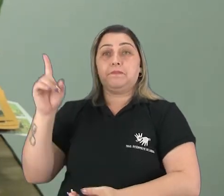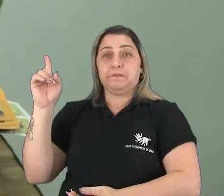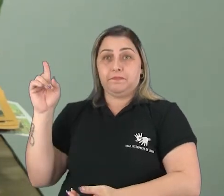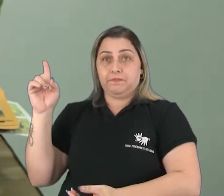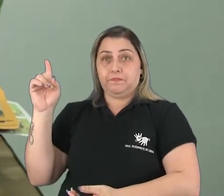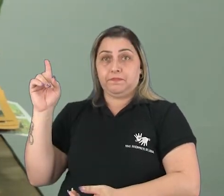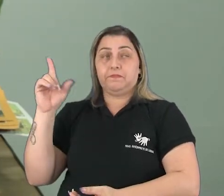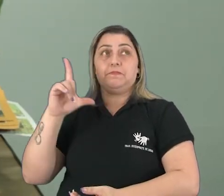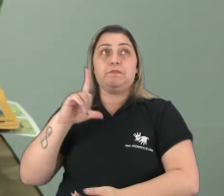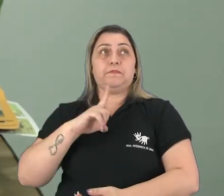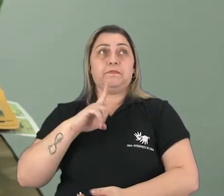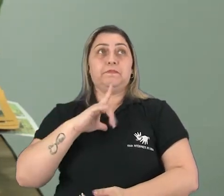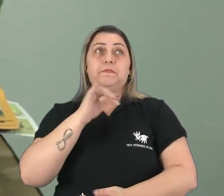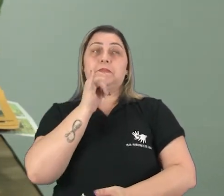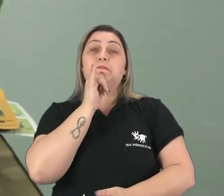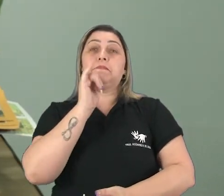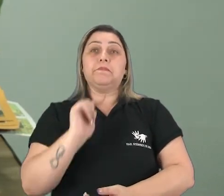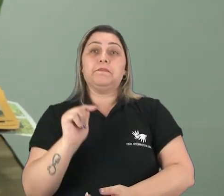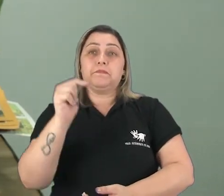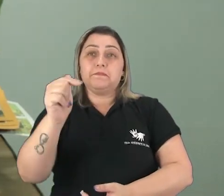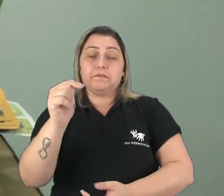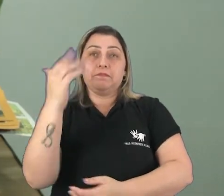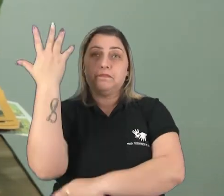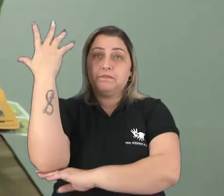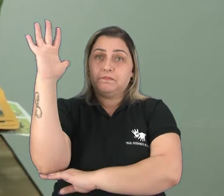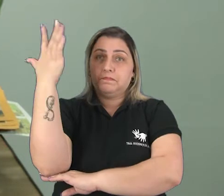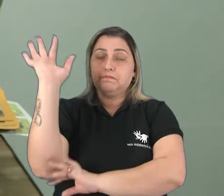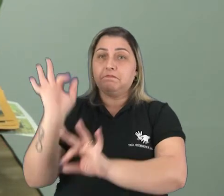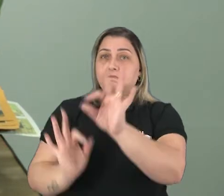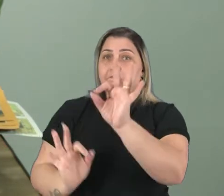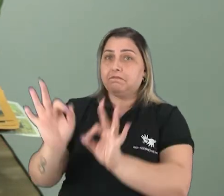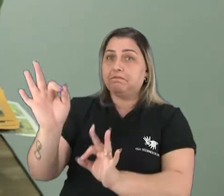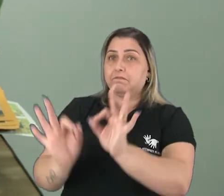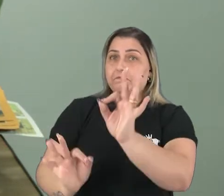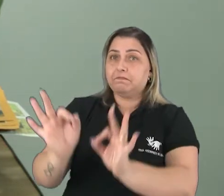Aqui tem um exemplo de uma outra planta ornamental.